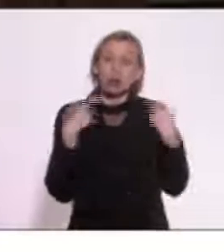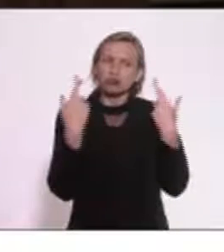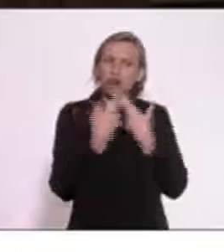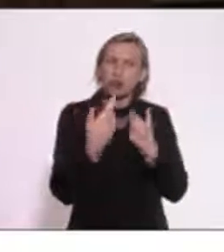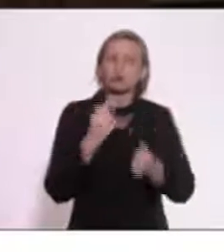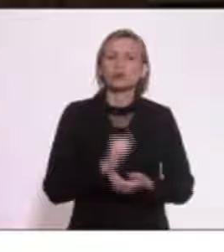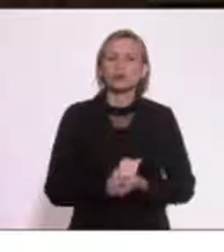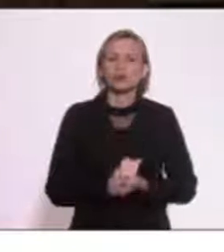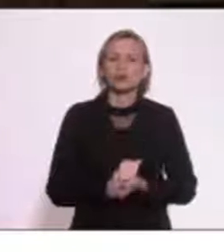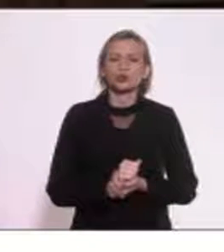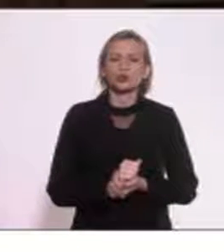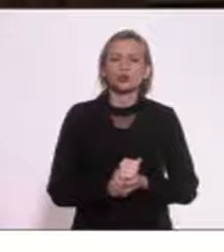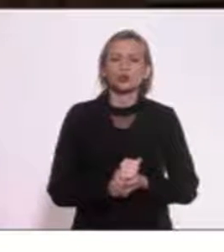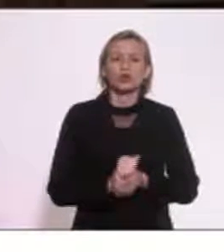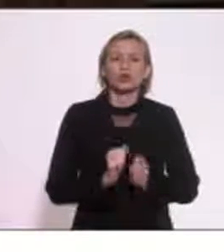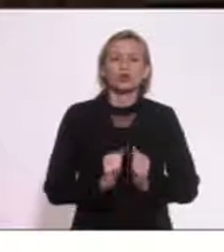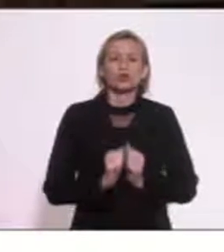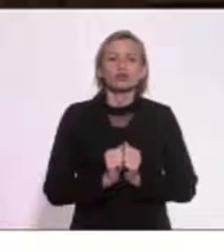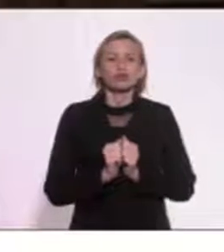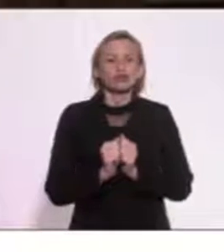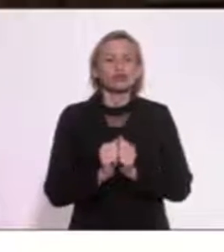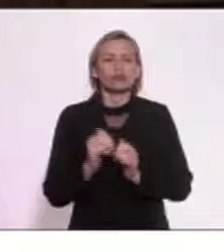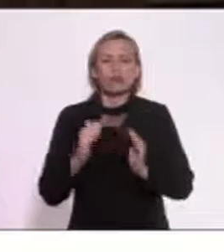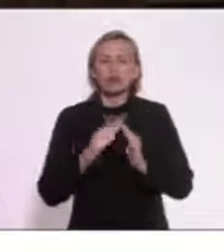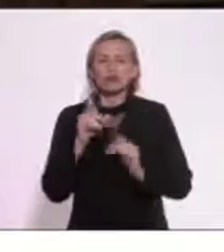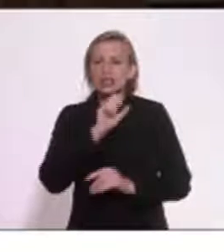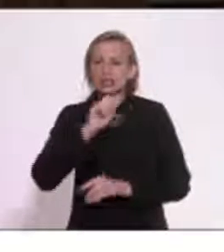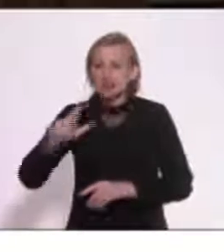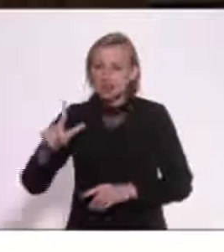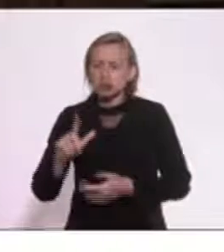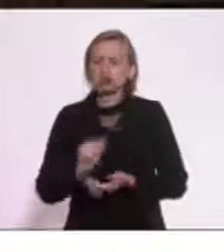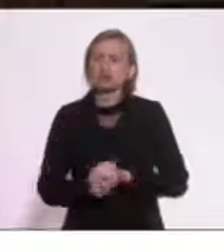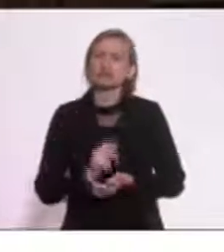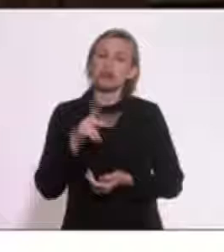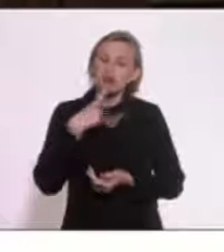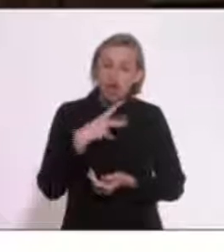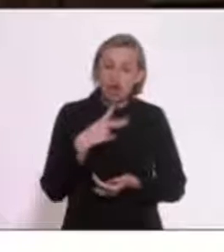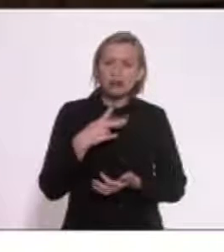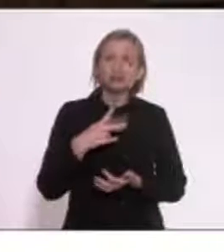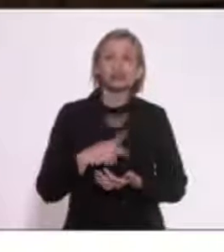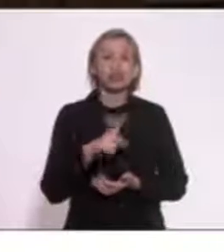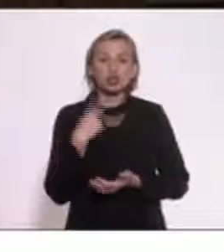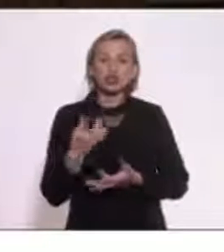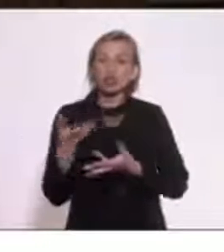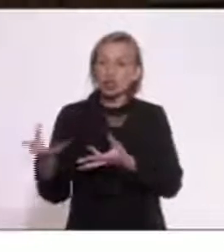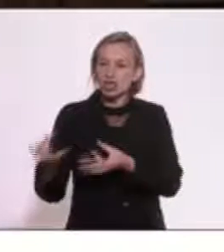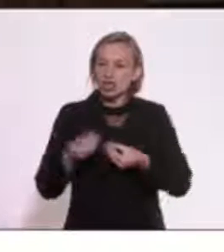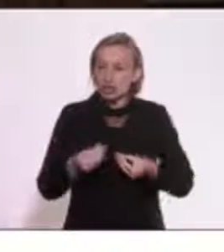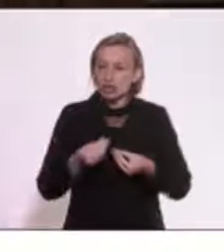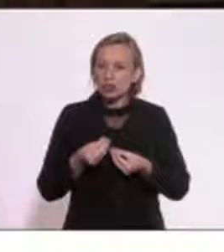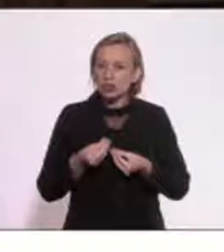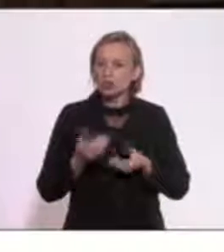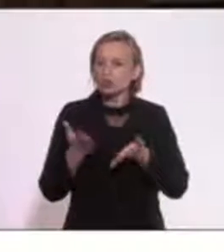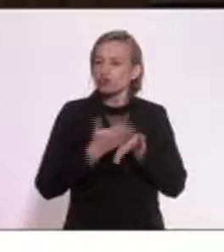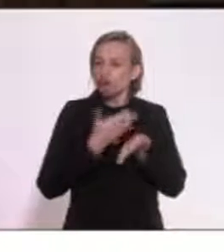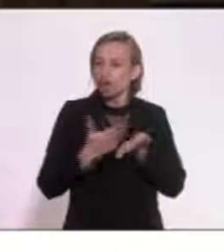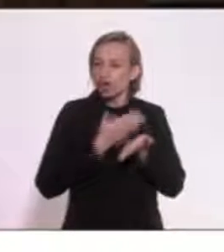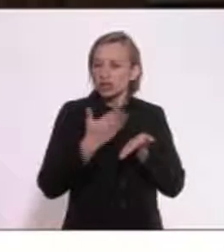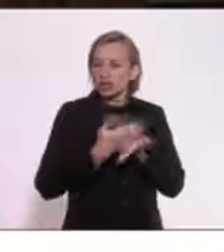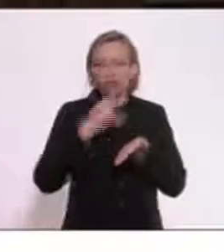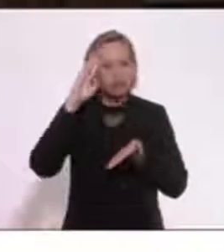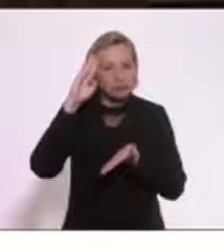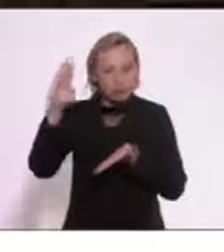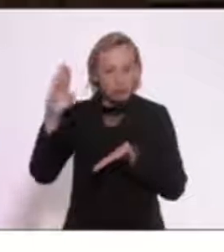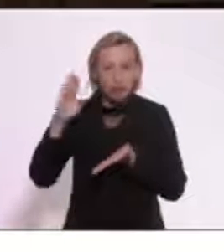reunião com a presença da Casa Civil, em que foi dito, inclusive, que nós receberíamos um caderno de